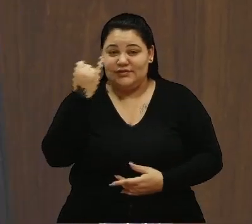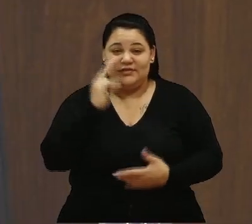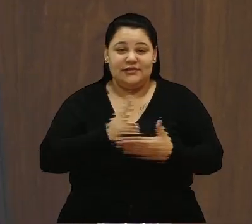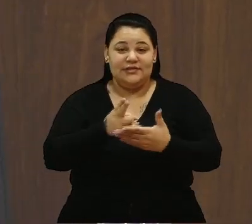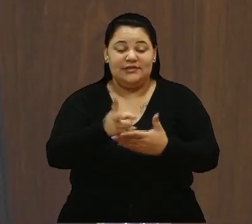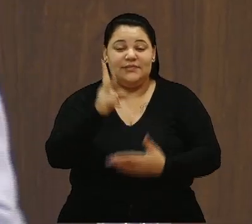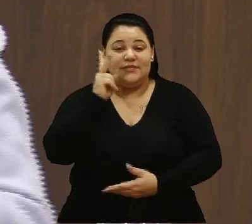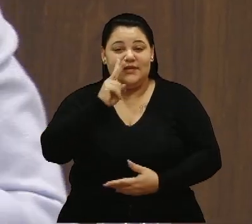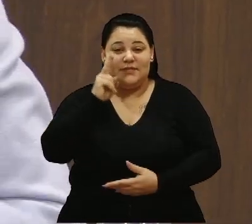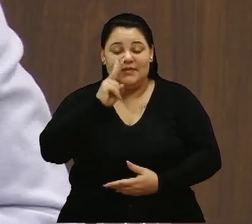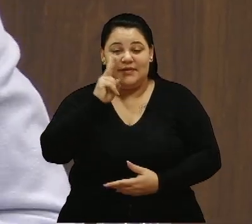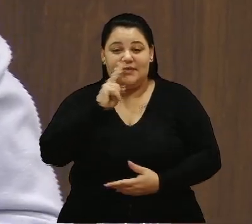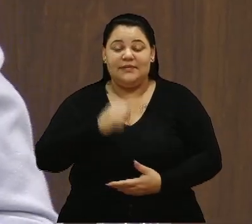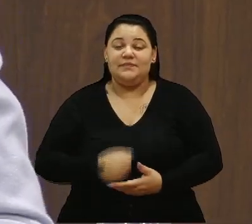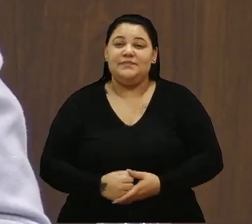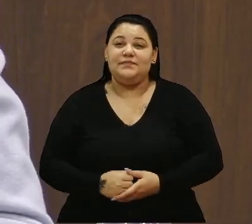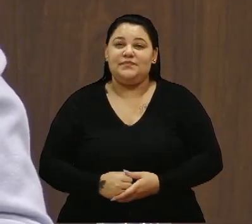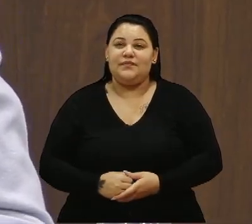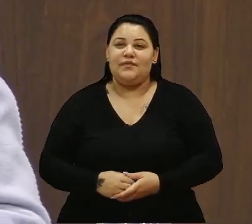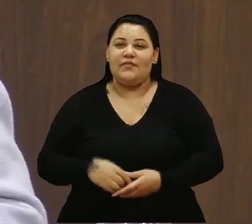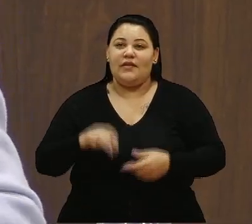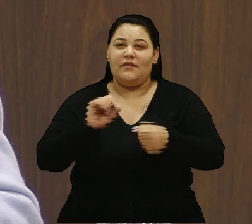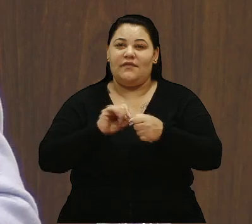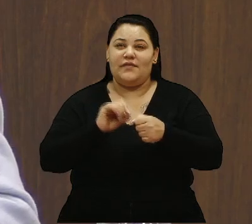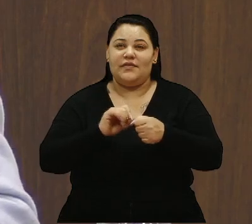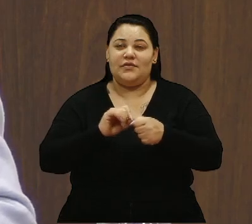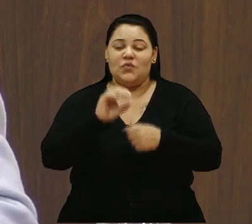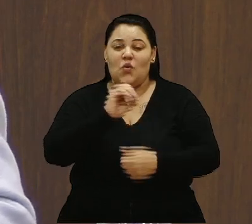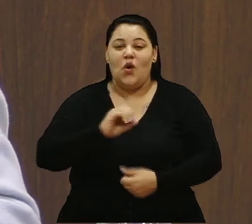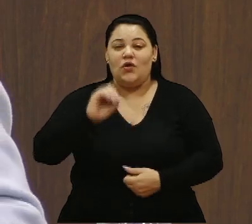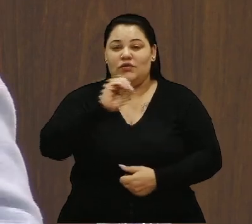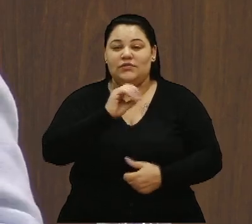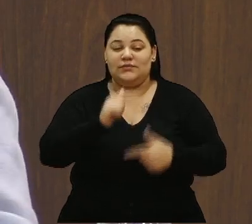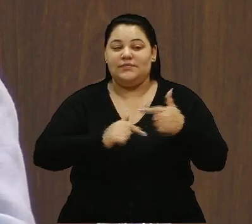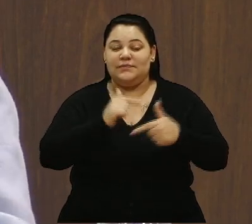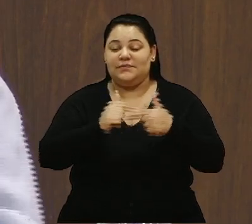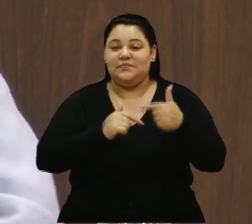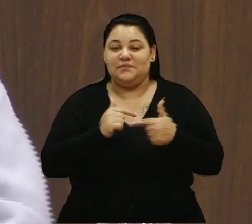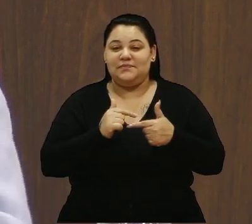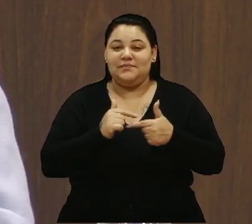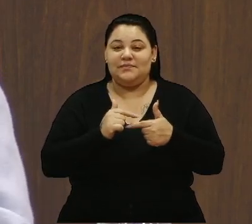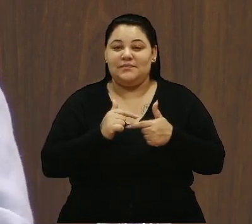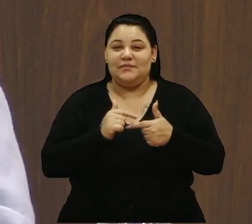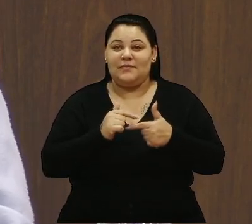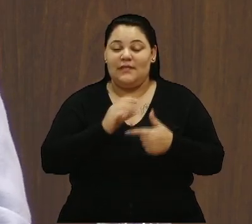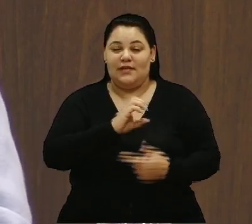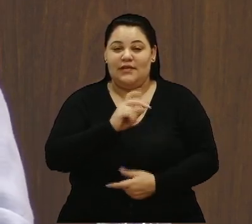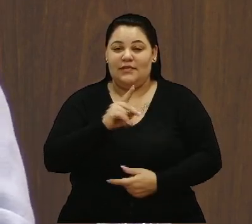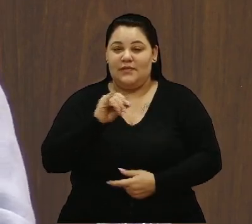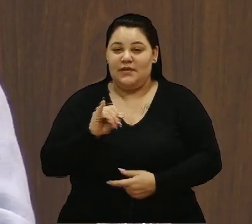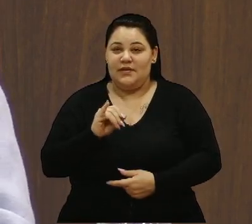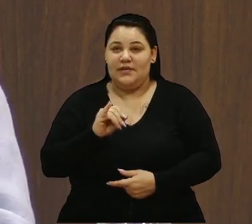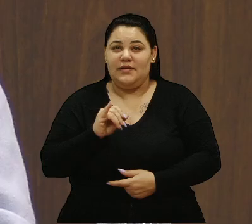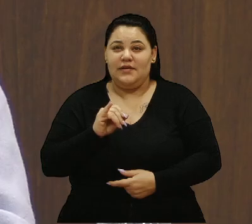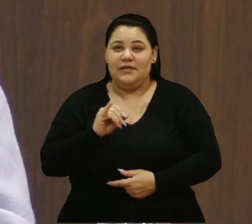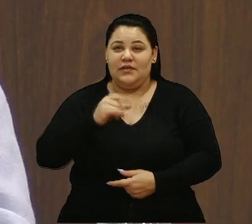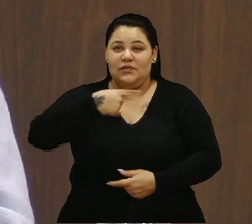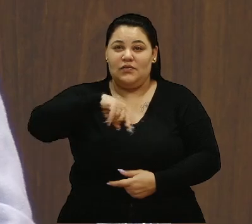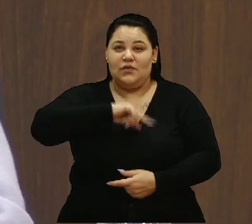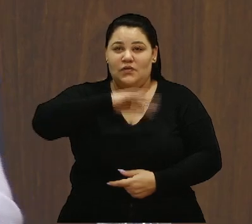um grande trabalho durante uma CPI e que se olhou que os indicadores da saúde do nosso